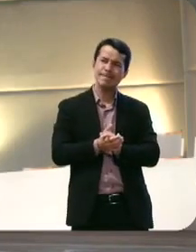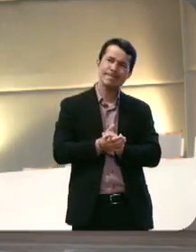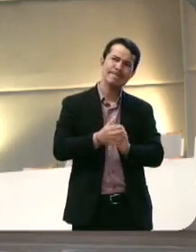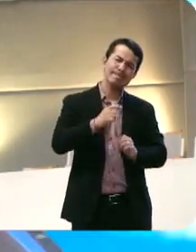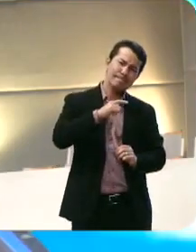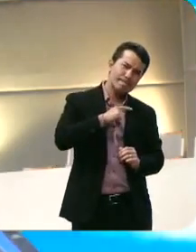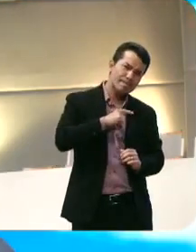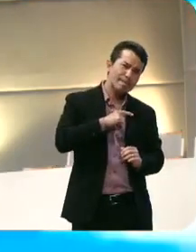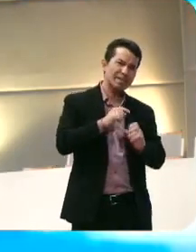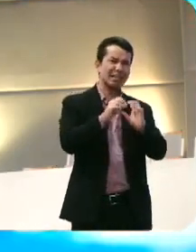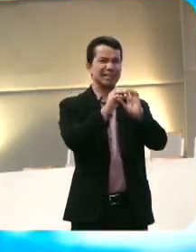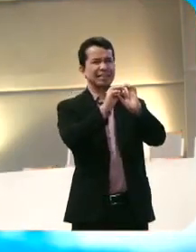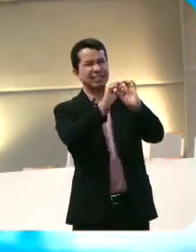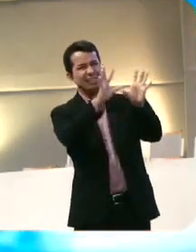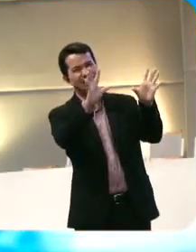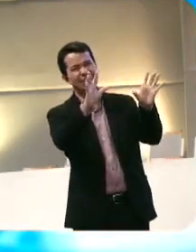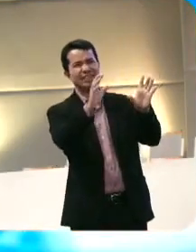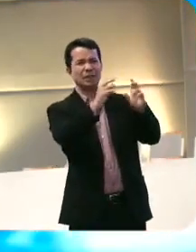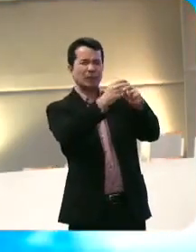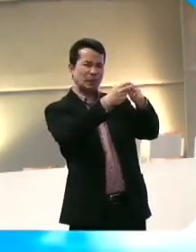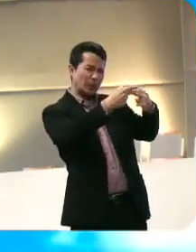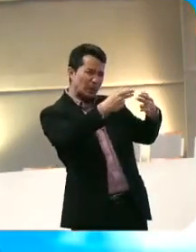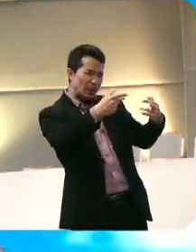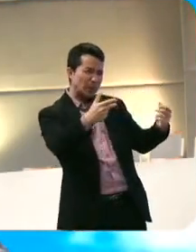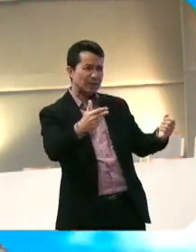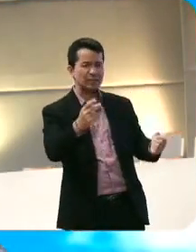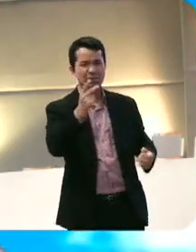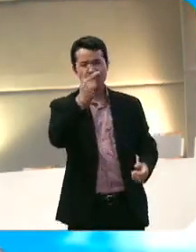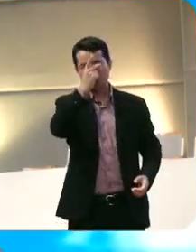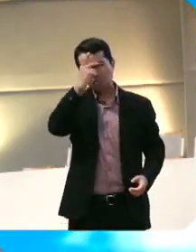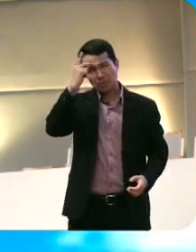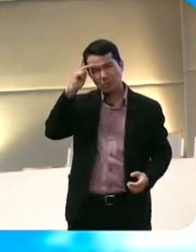sentimentos ocuparem o lugar de Deus na nossa vida.